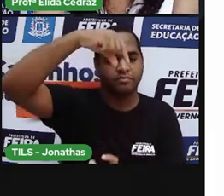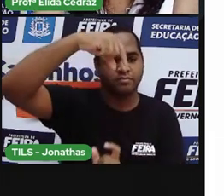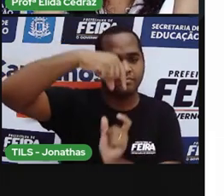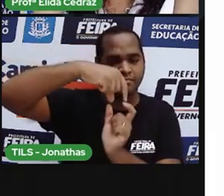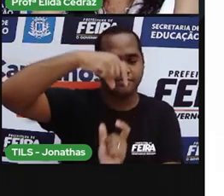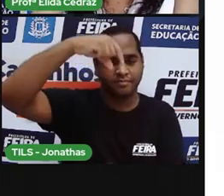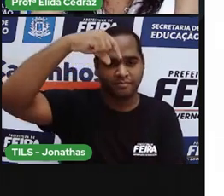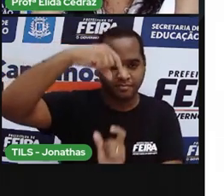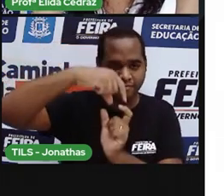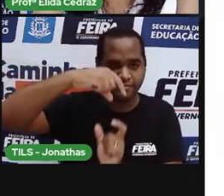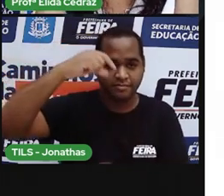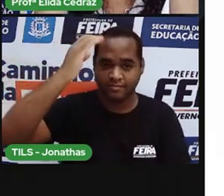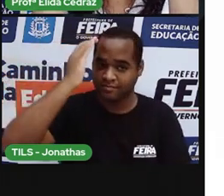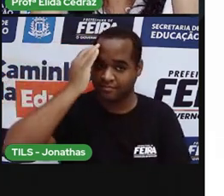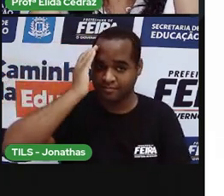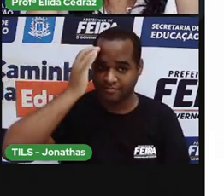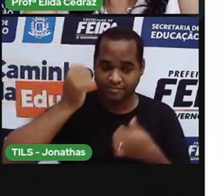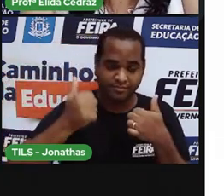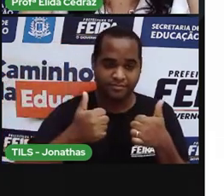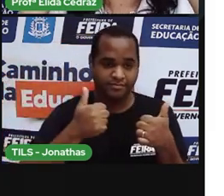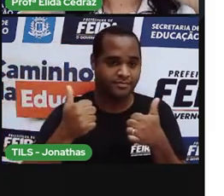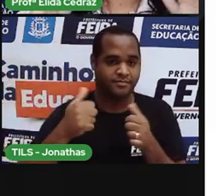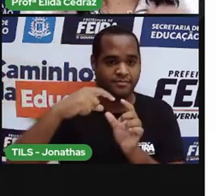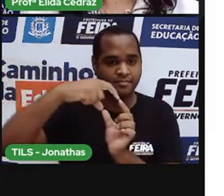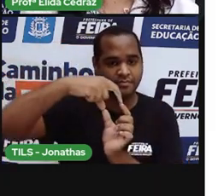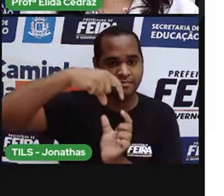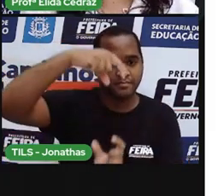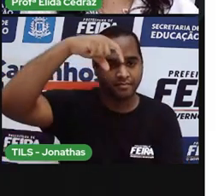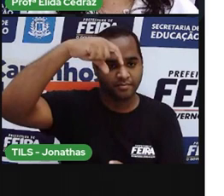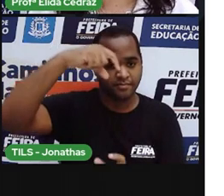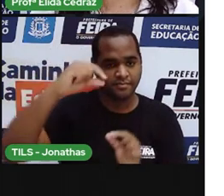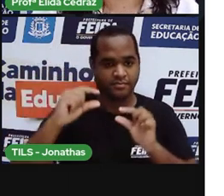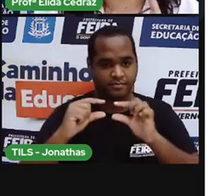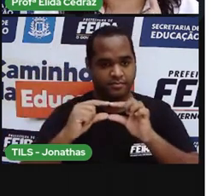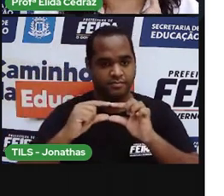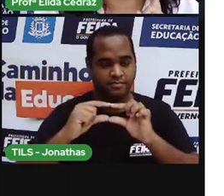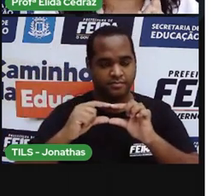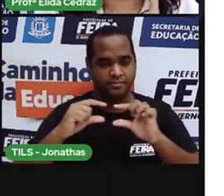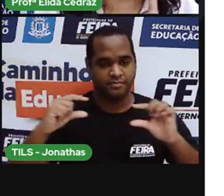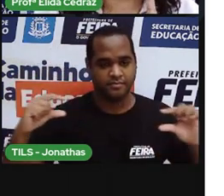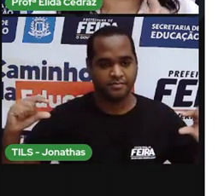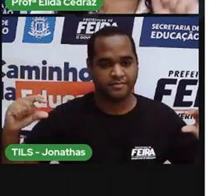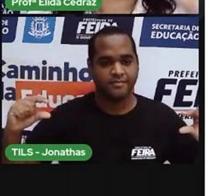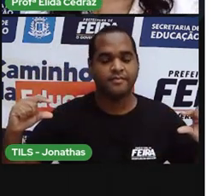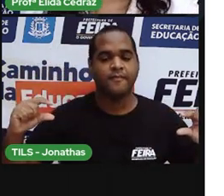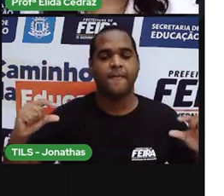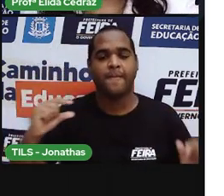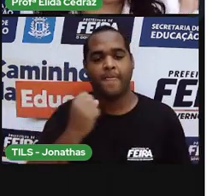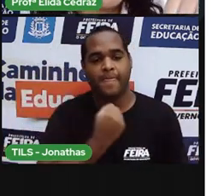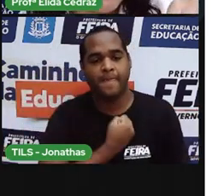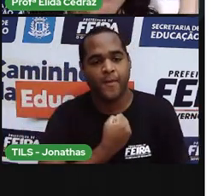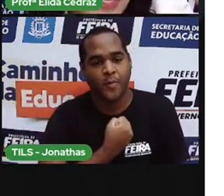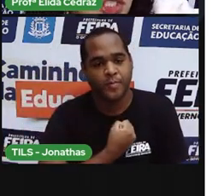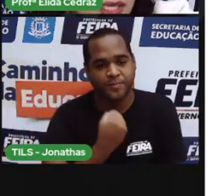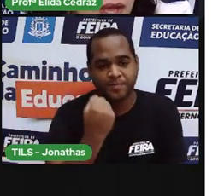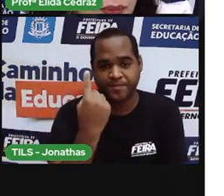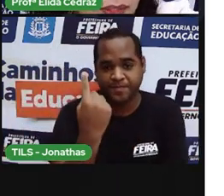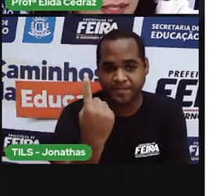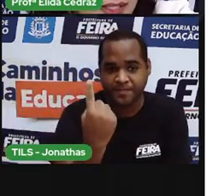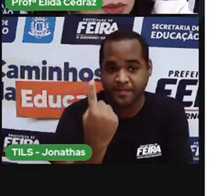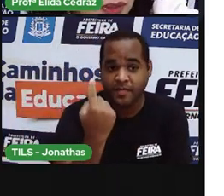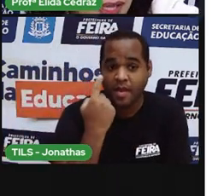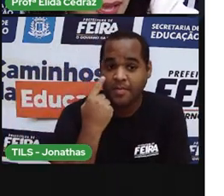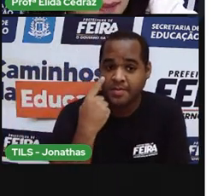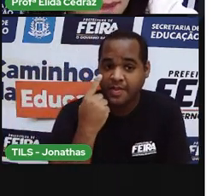pé. Tudo bem? Então, vamos começar pela número 1, que ela é vertical,